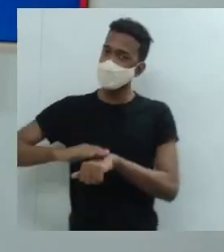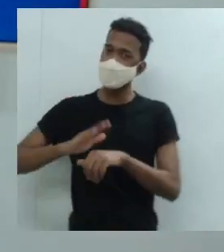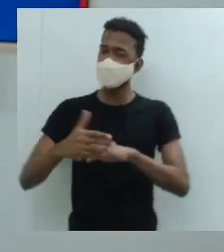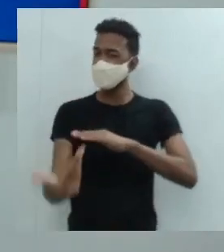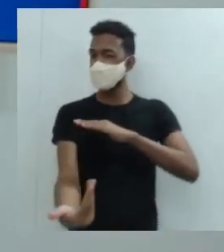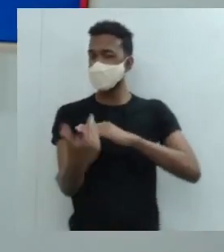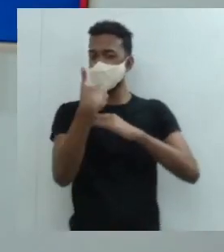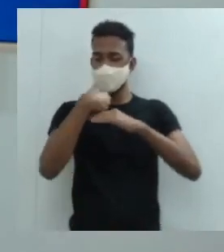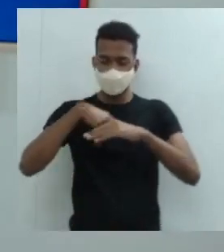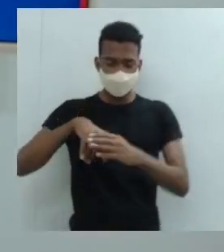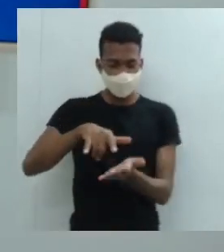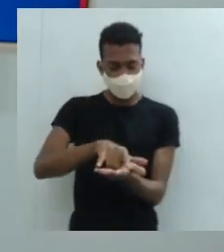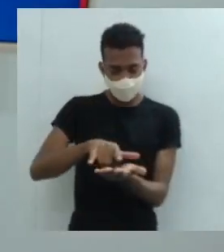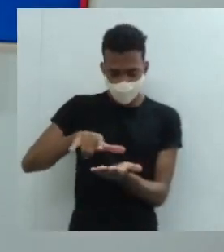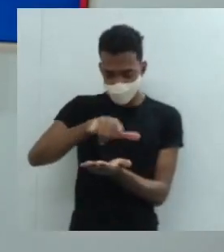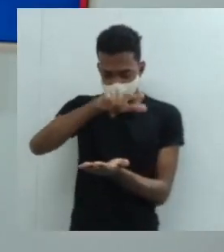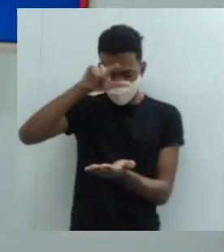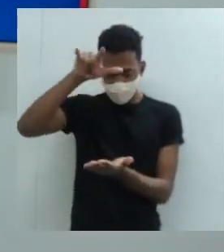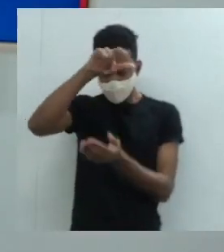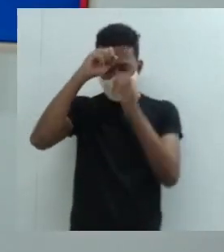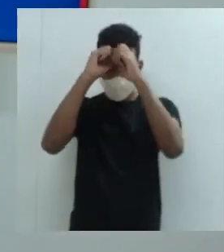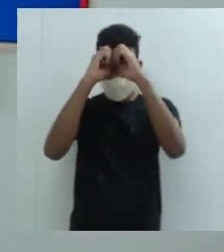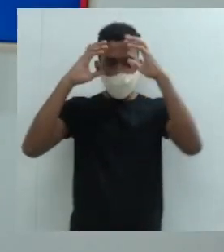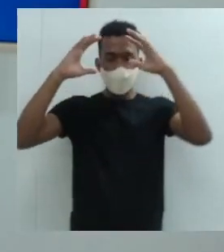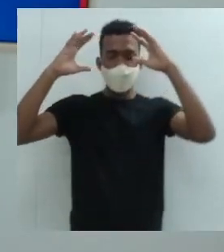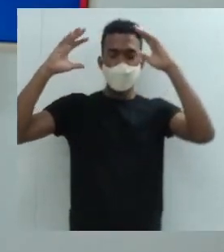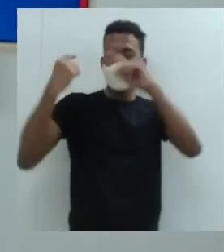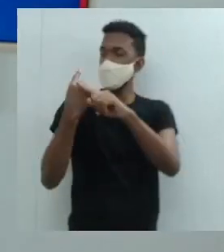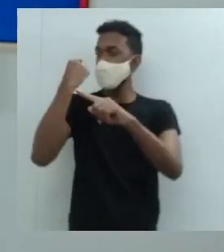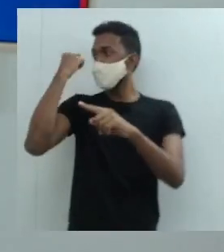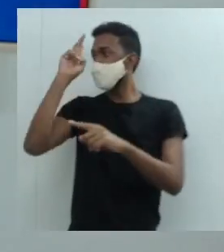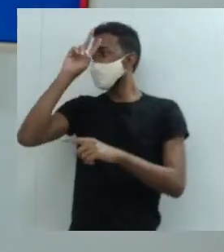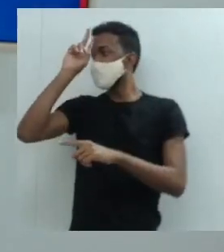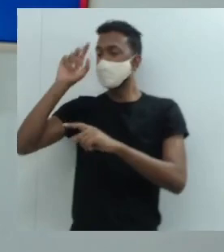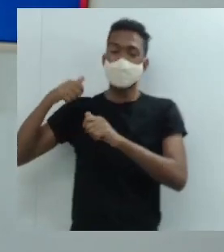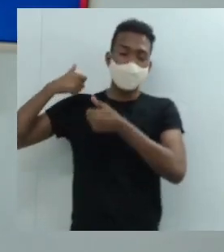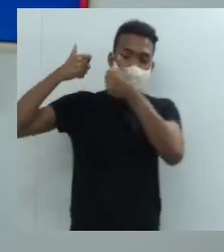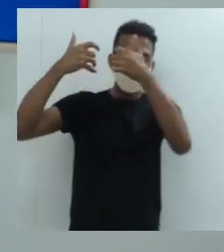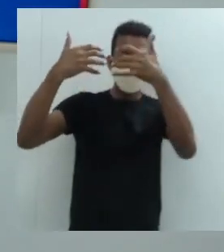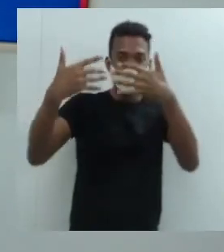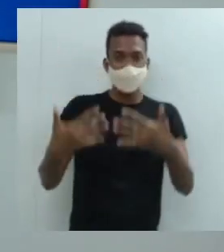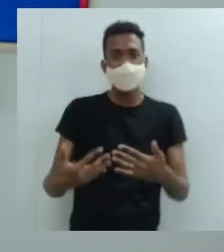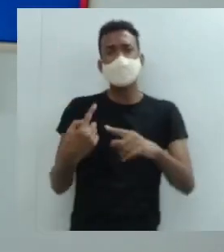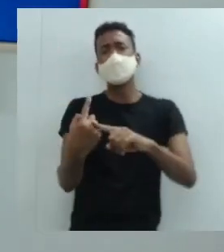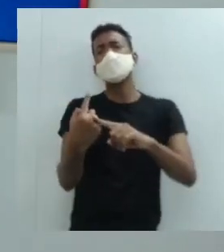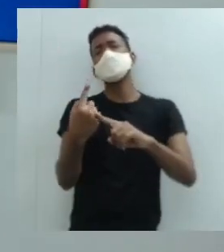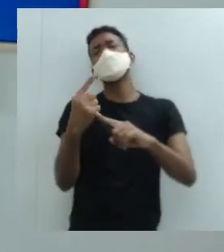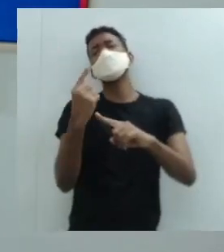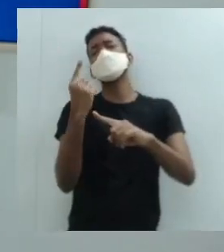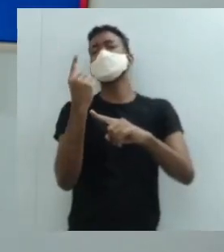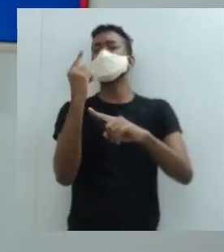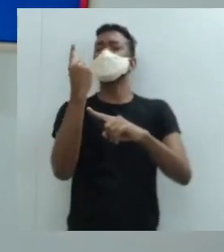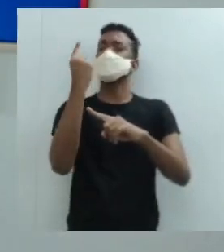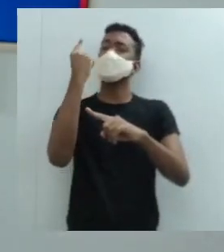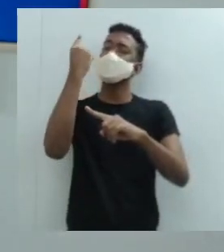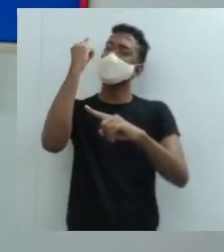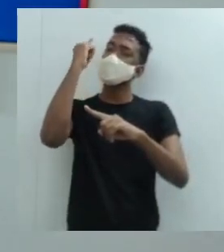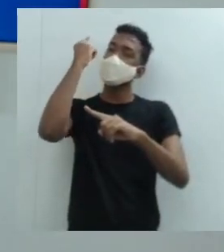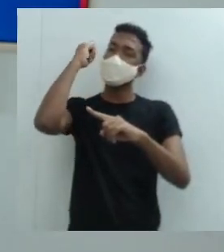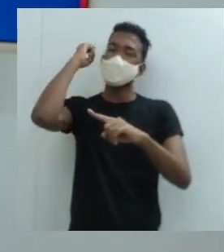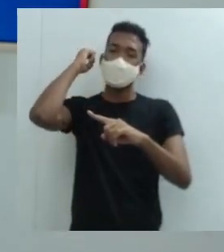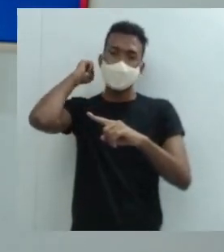a entrarem na nossa nave da história e fazer uma viagem ao tempo